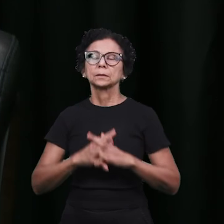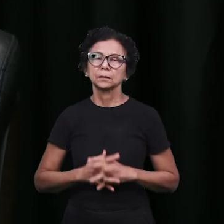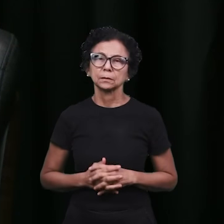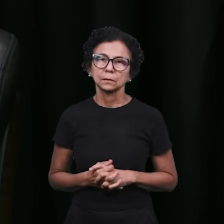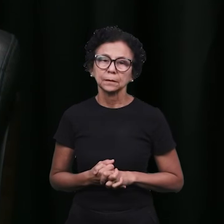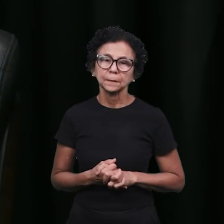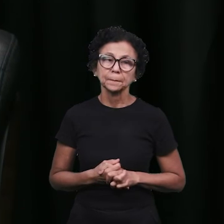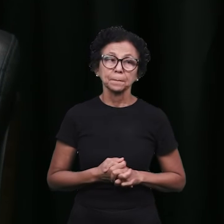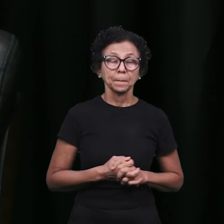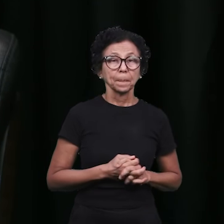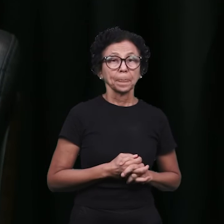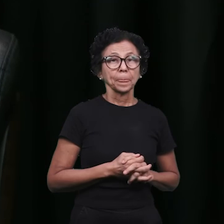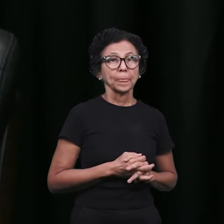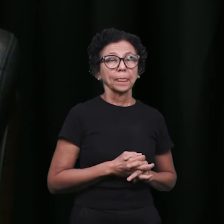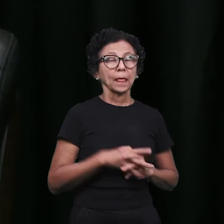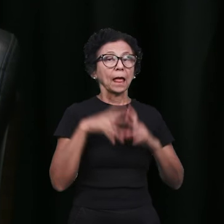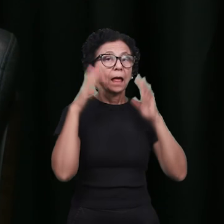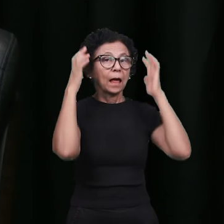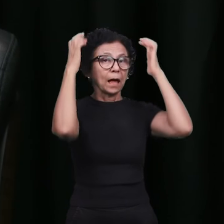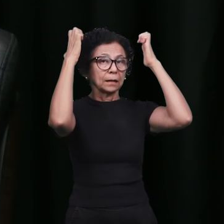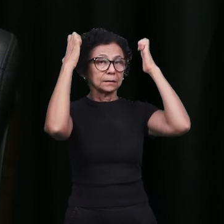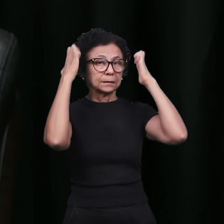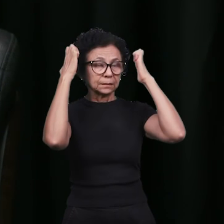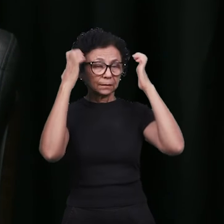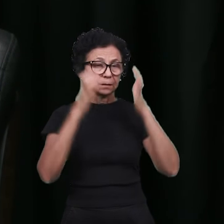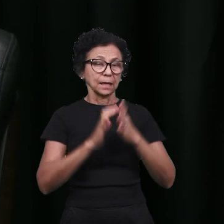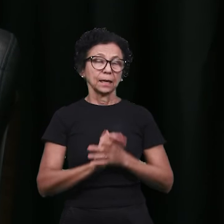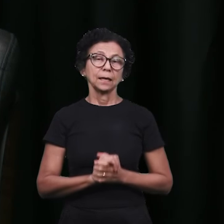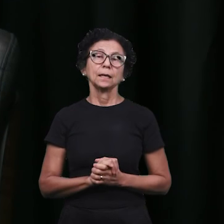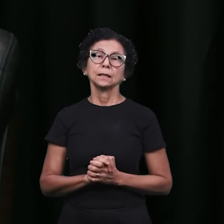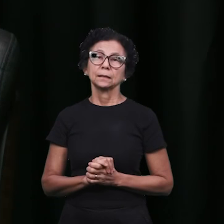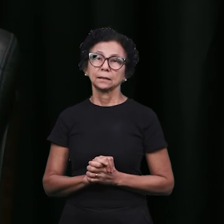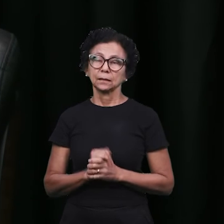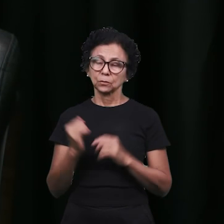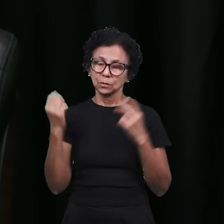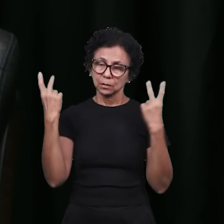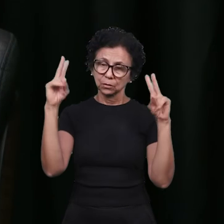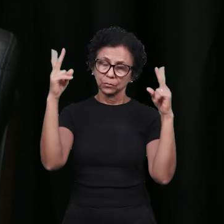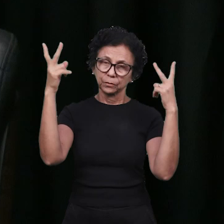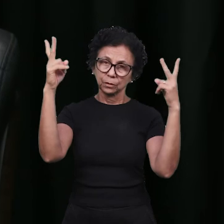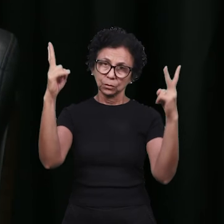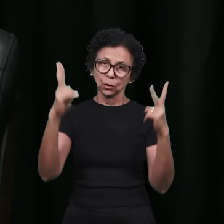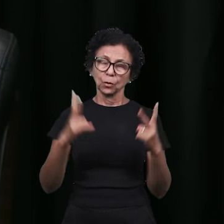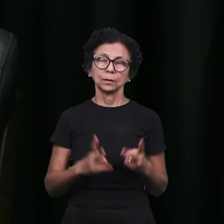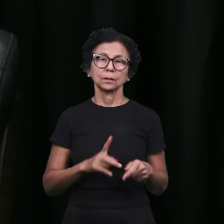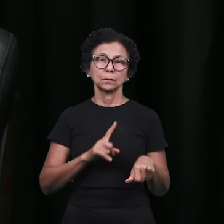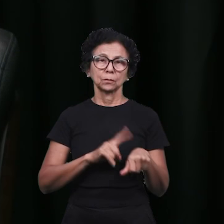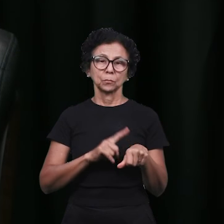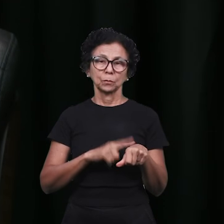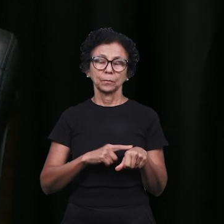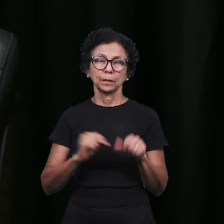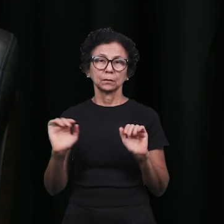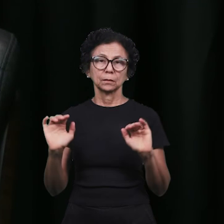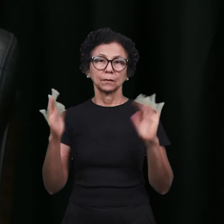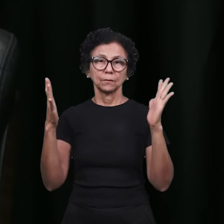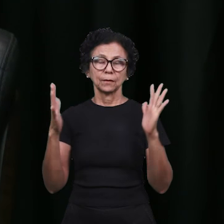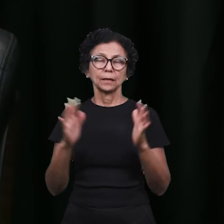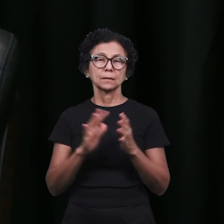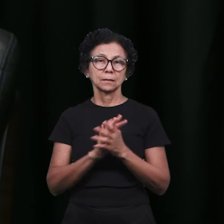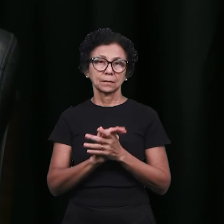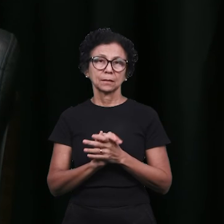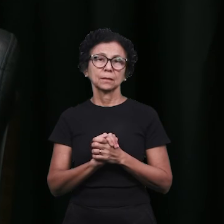ali de Esté foi no banquete do vinho. Hoje a igreja, ela alcança a vitória pelo poder do sangue de